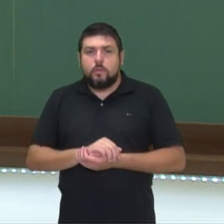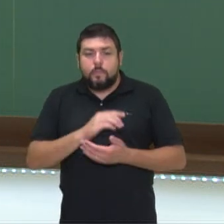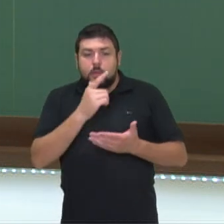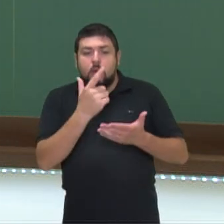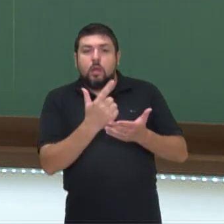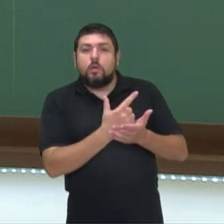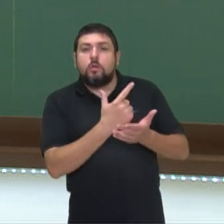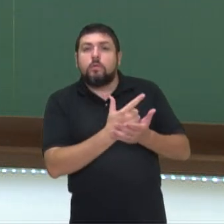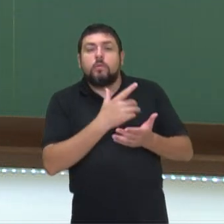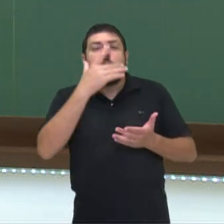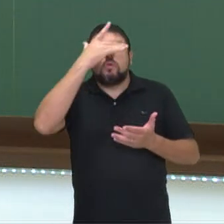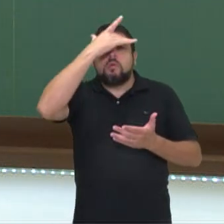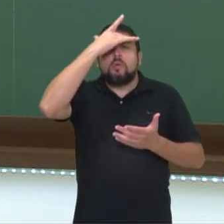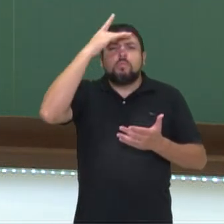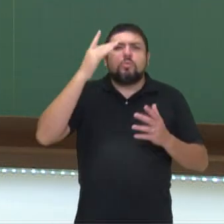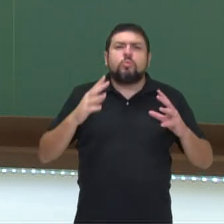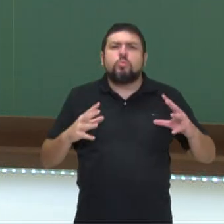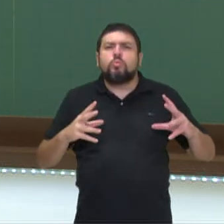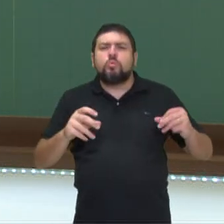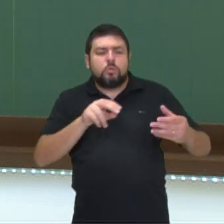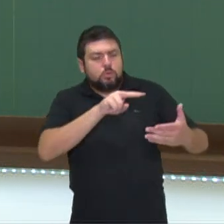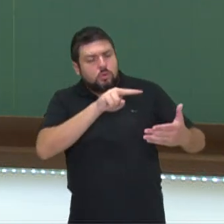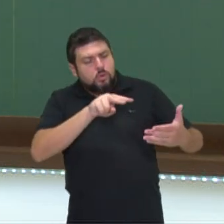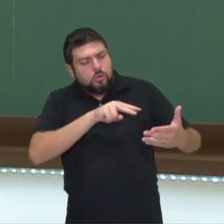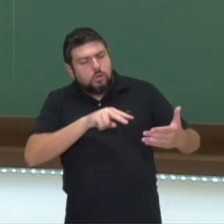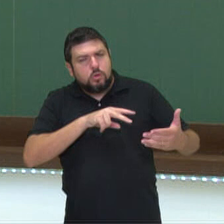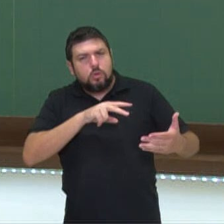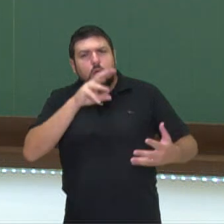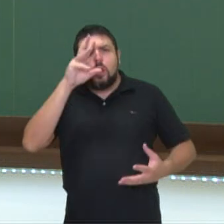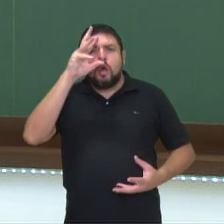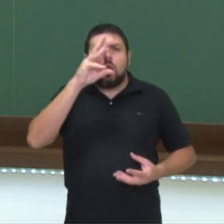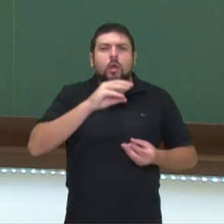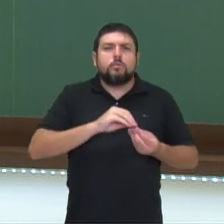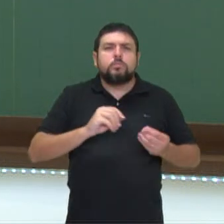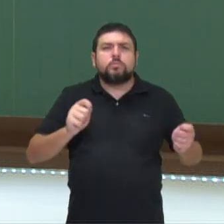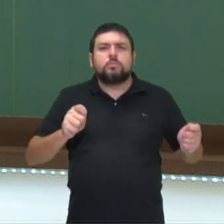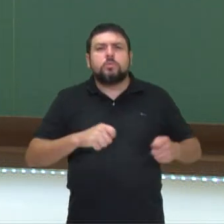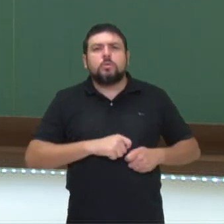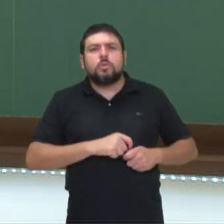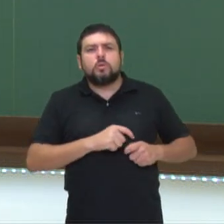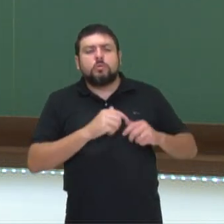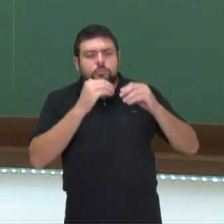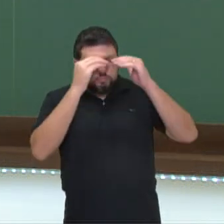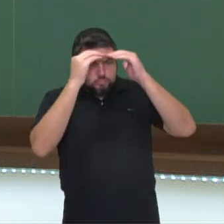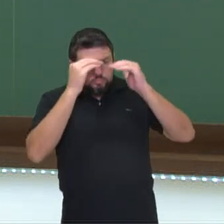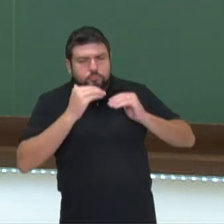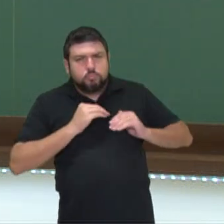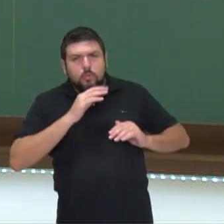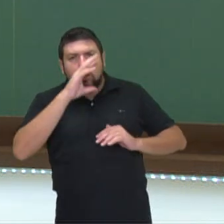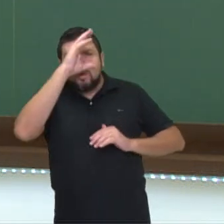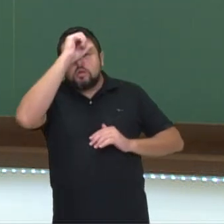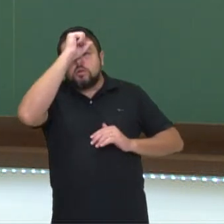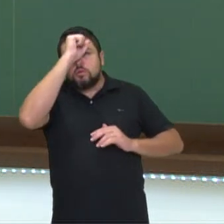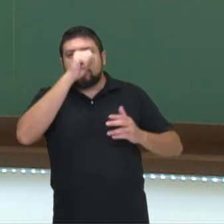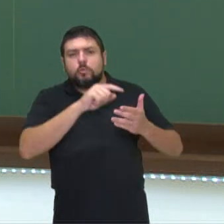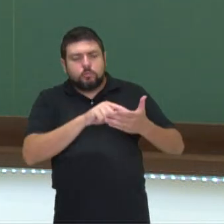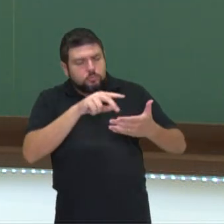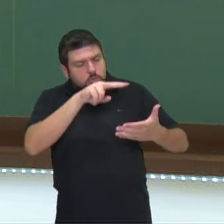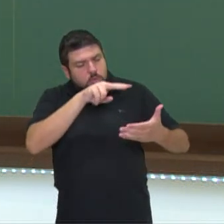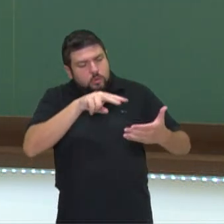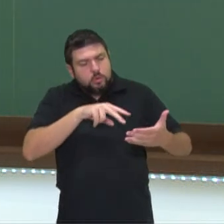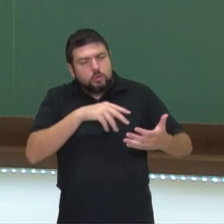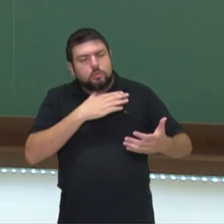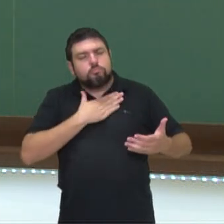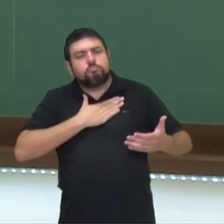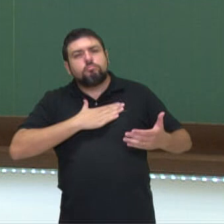conseguem ler, compreender, aprender alguma lição, ter um entretenimento, um momento de